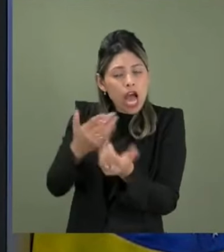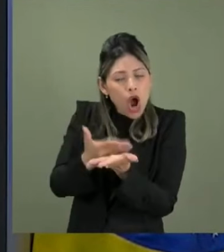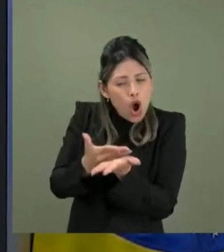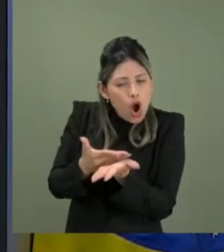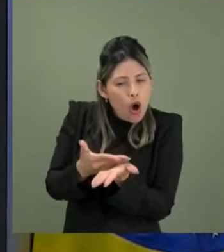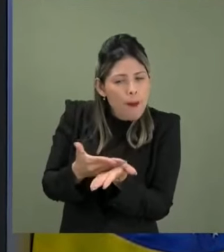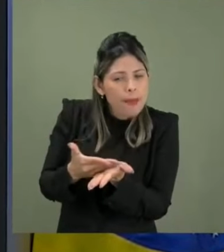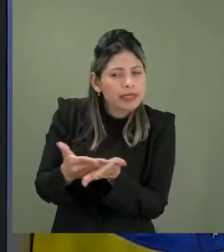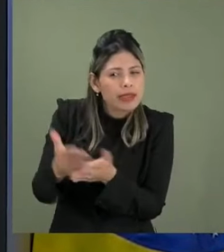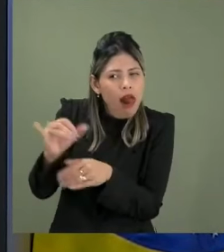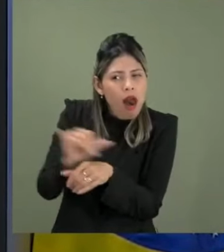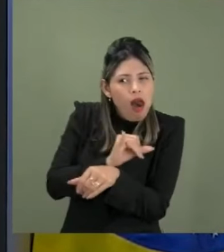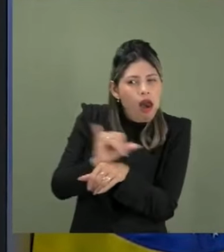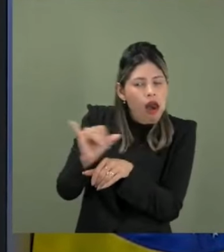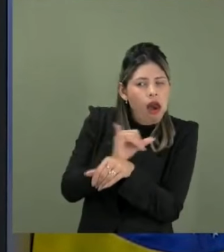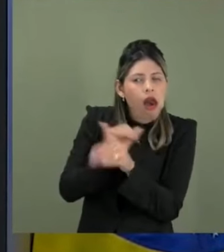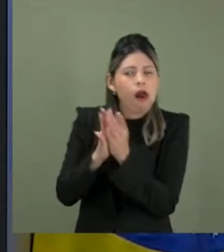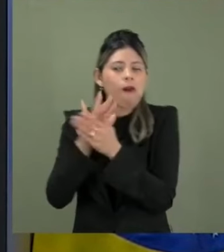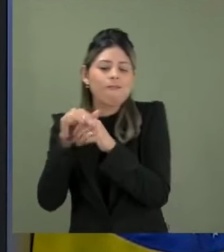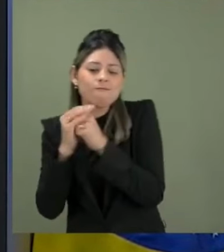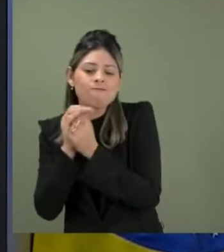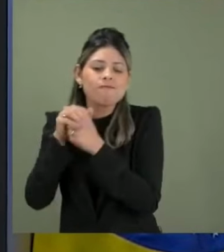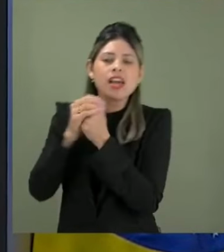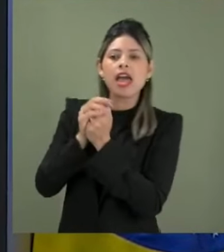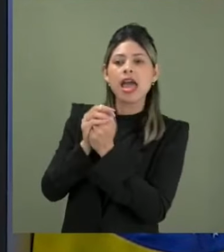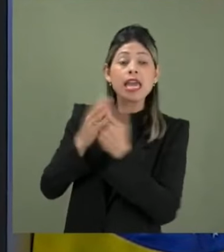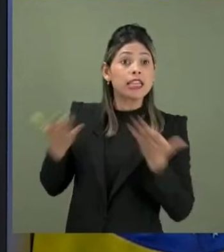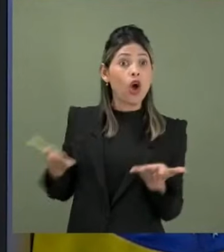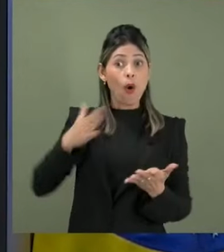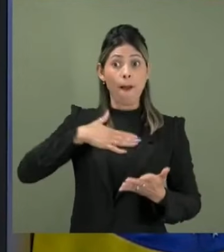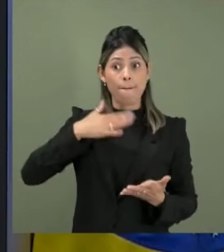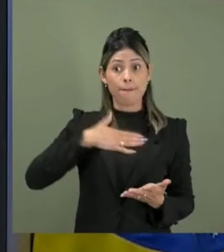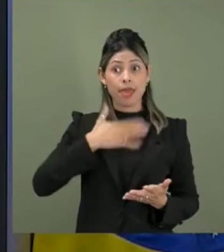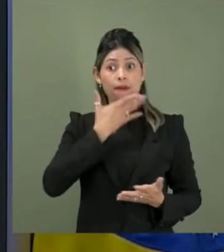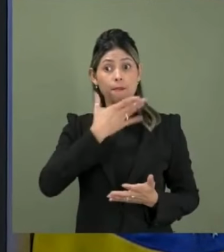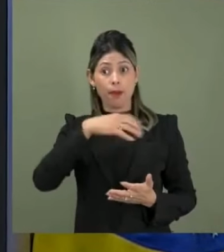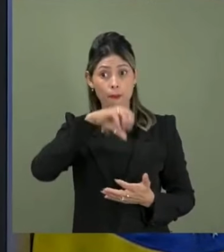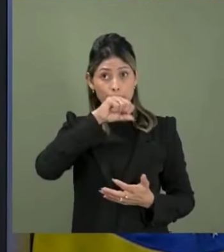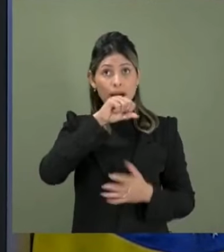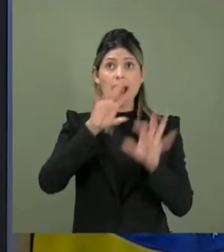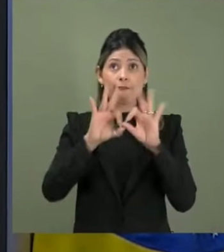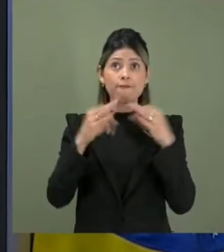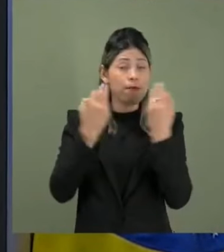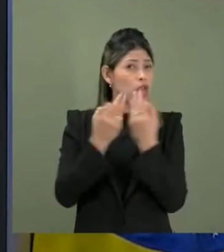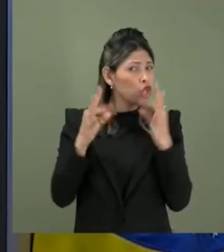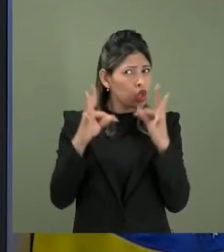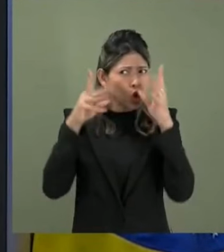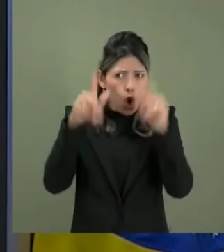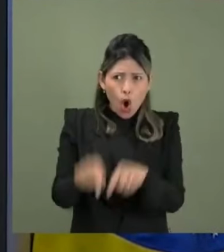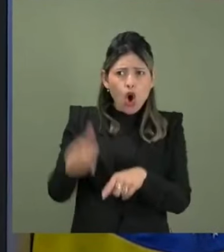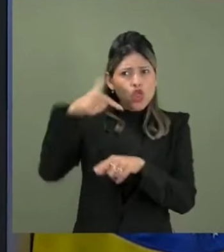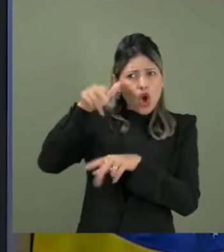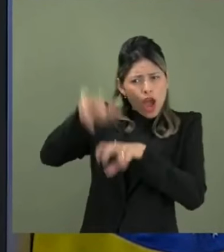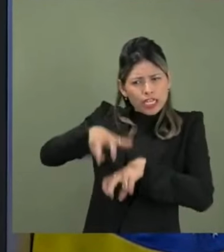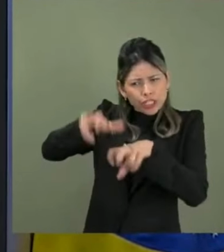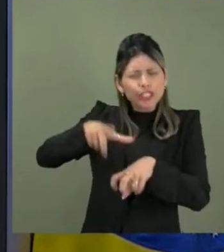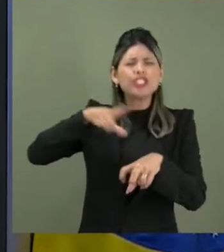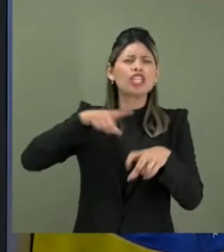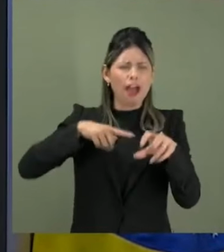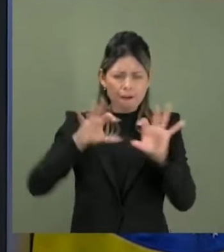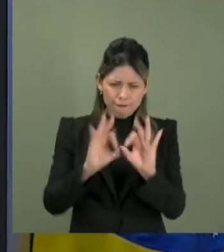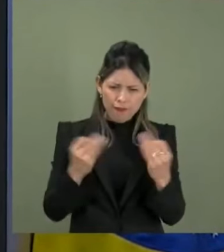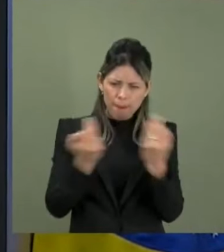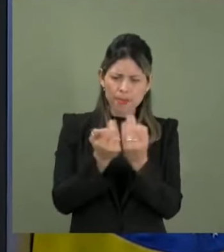se a gente poderia usar esse termo, a família do meu pai era toda de interior, de família grande. Tios, tias, avós, meu